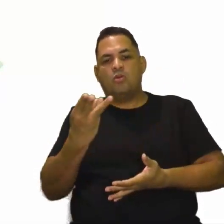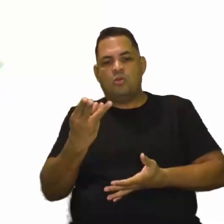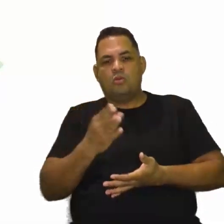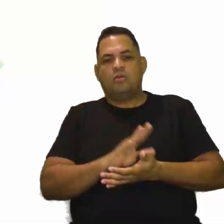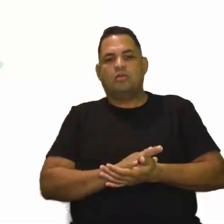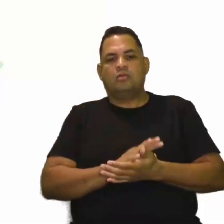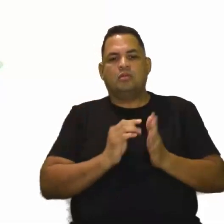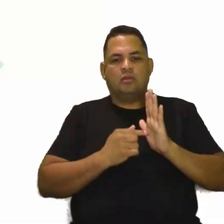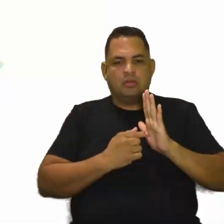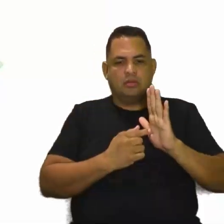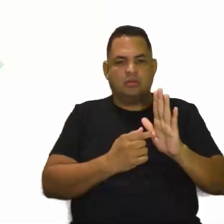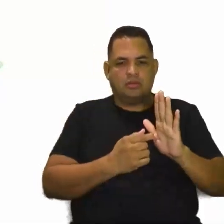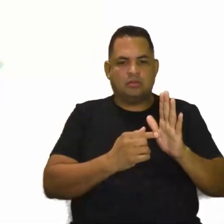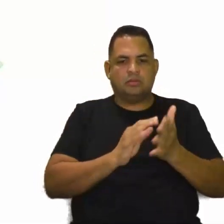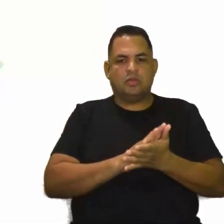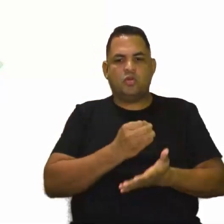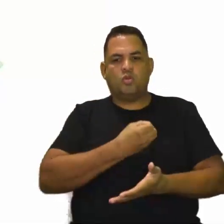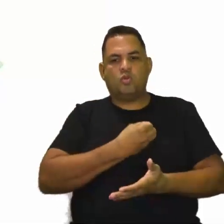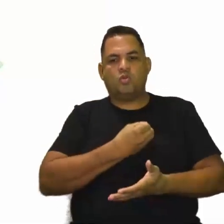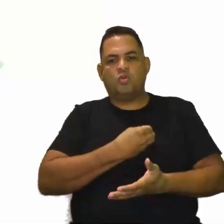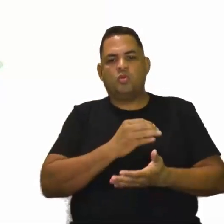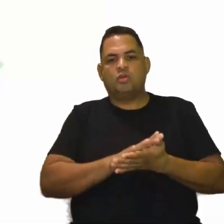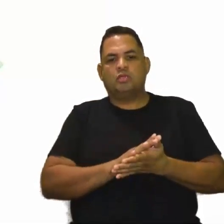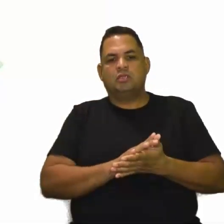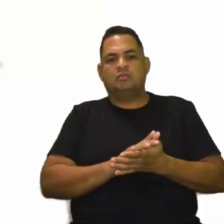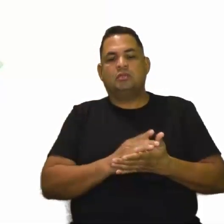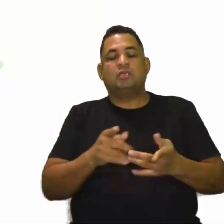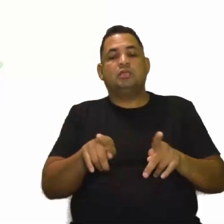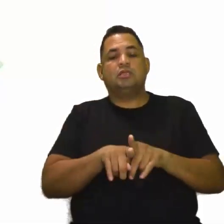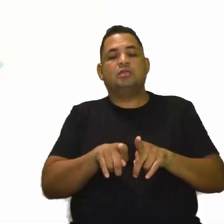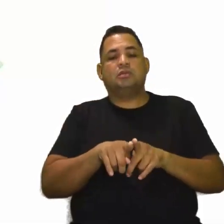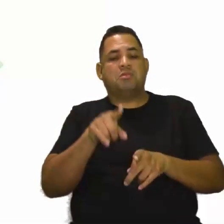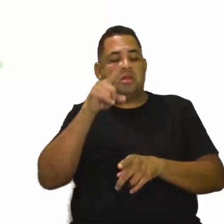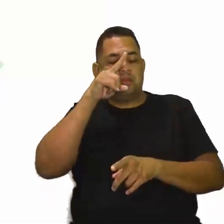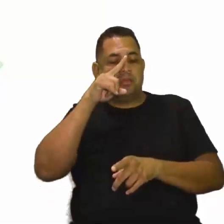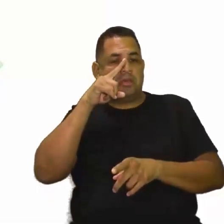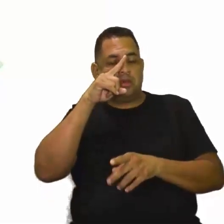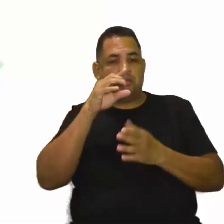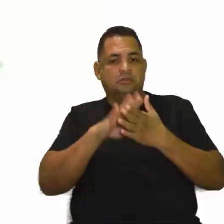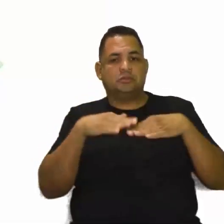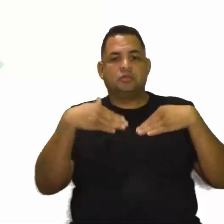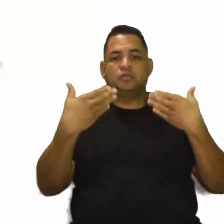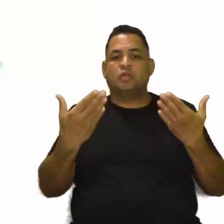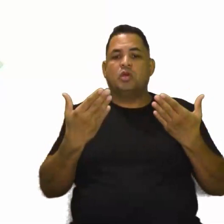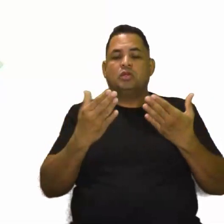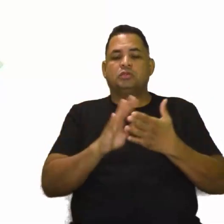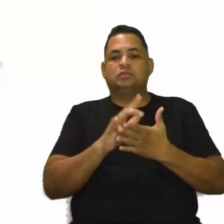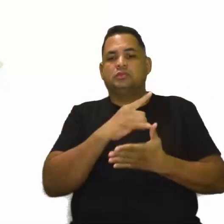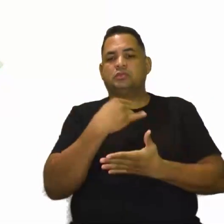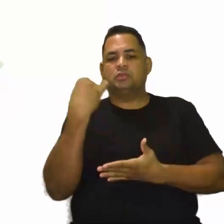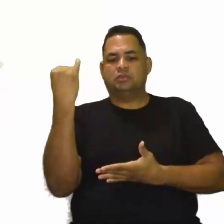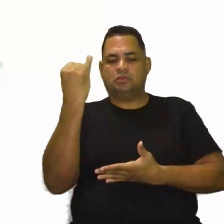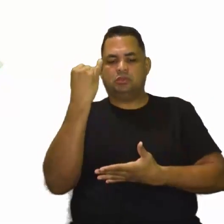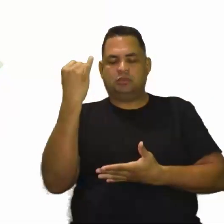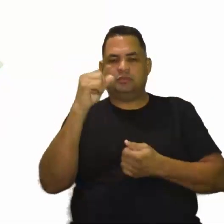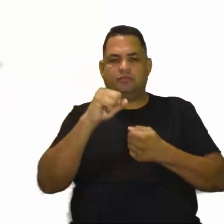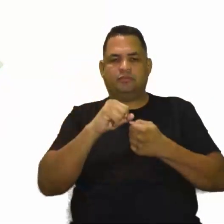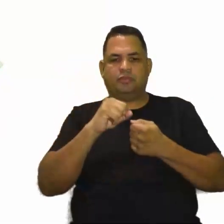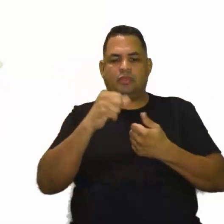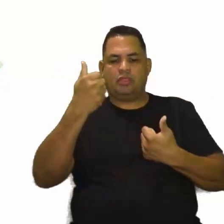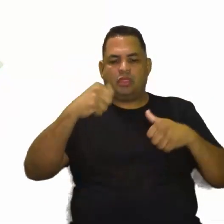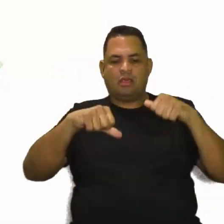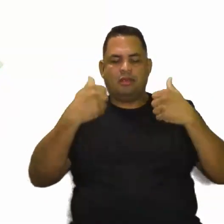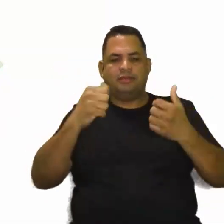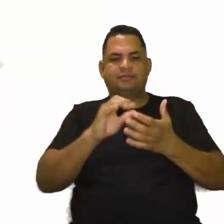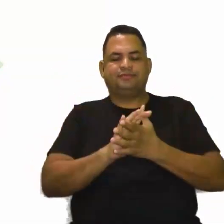quantificar, apontar indicadores e também riscos. Então, nós vimos a importância de fazer